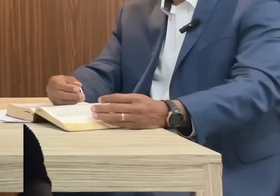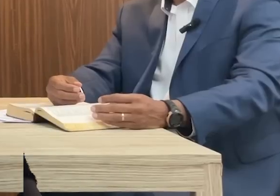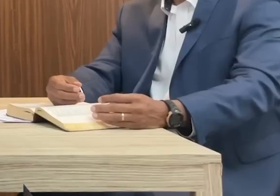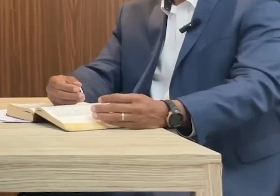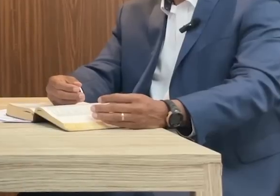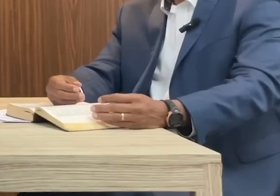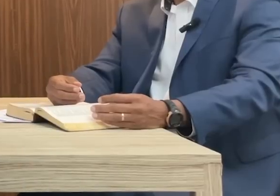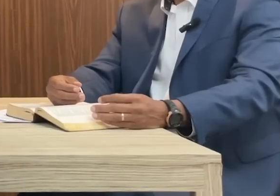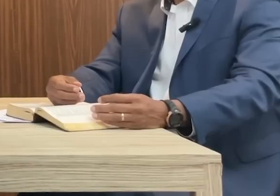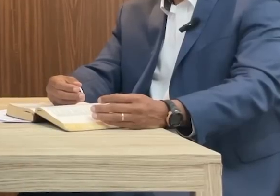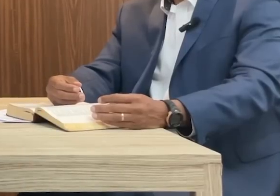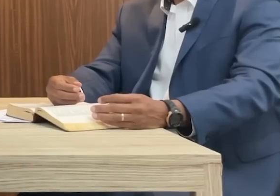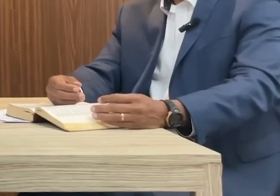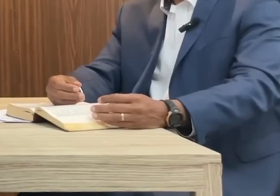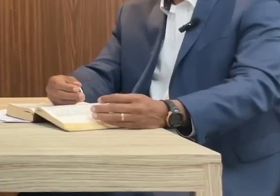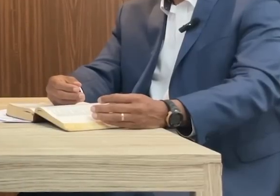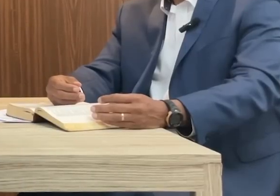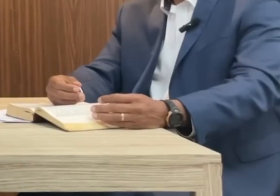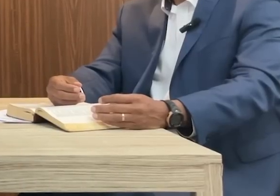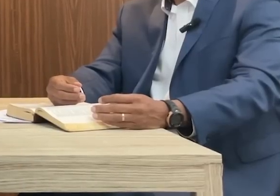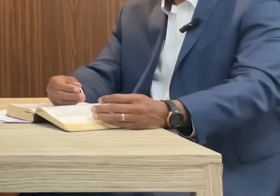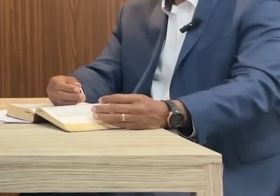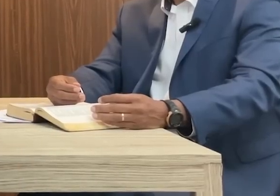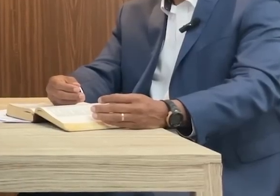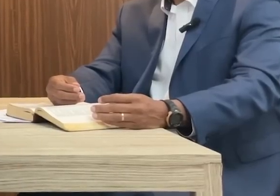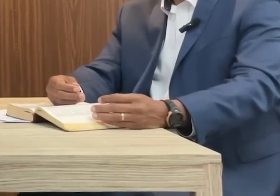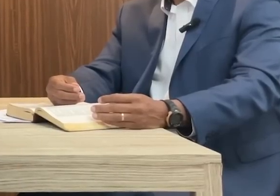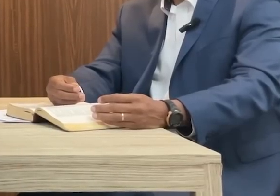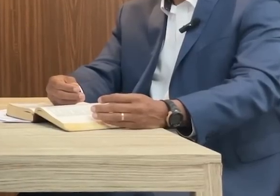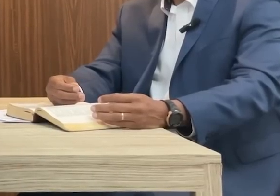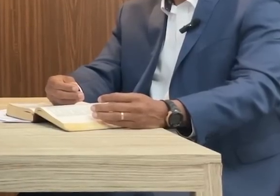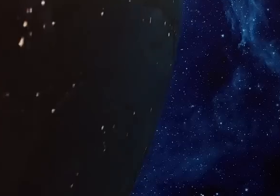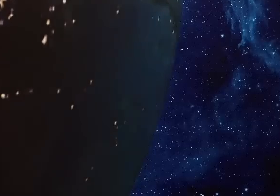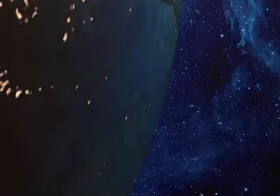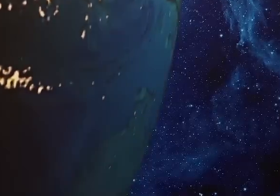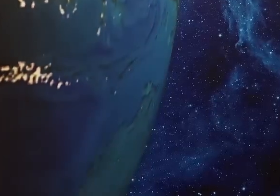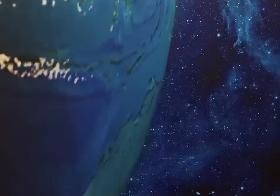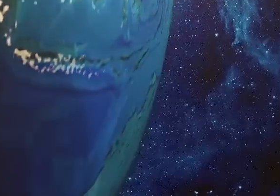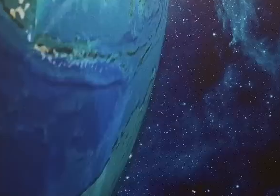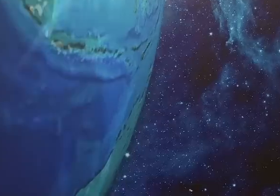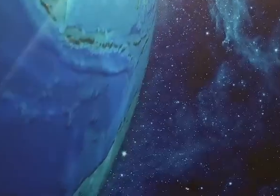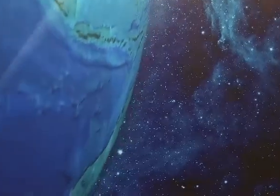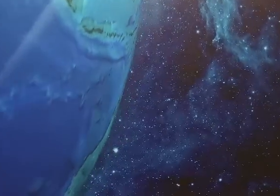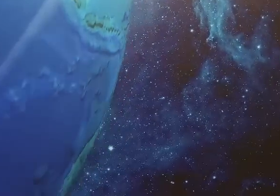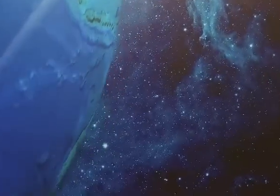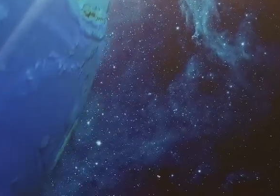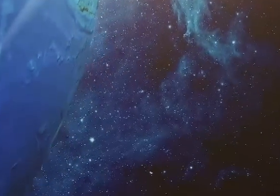programa. Próximo domingo, às 15 horas, estaremos de volta. A paz do Senhor Jesus.